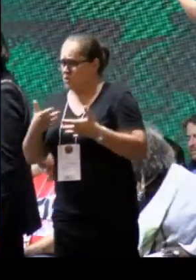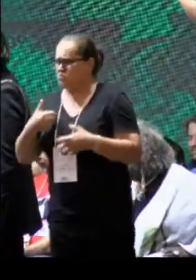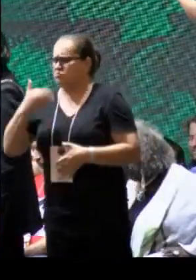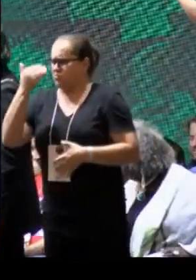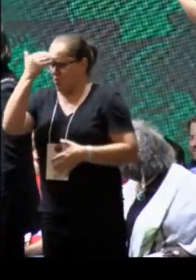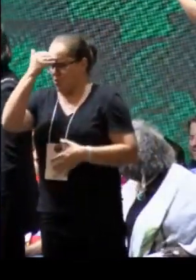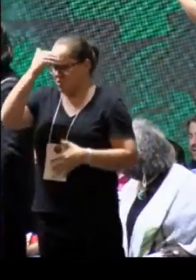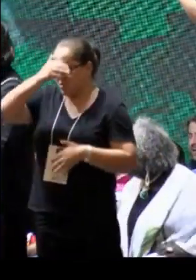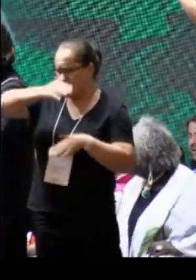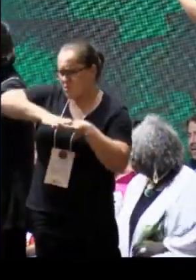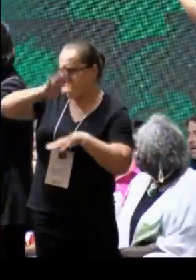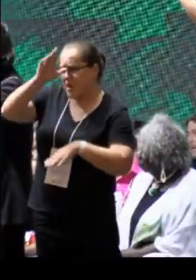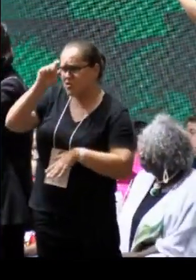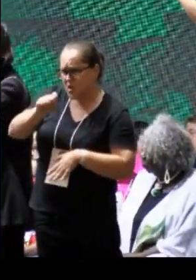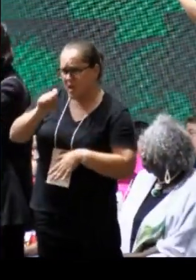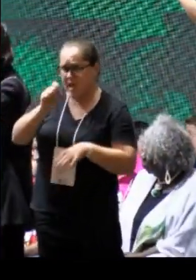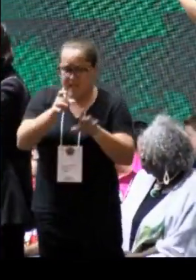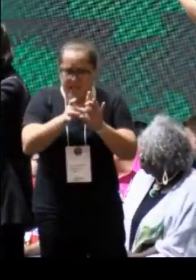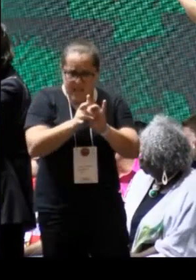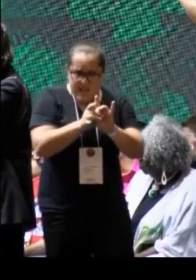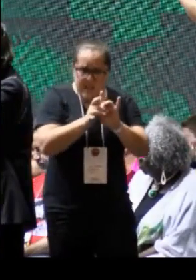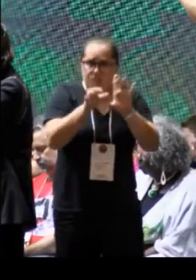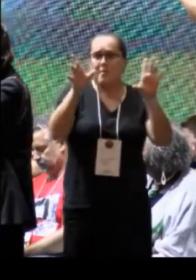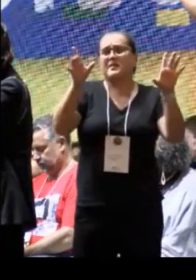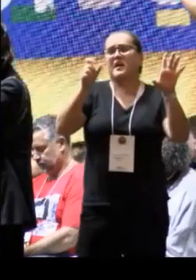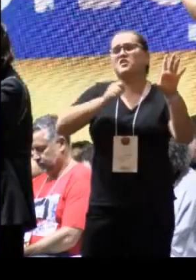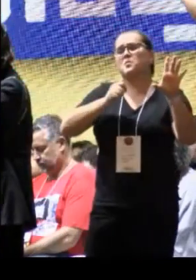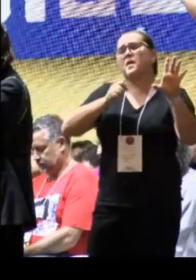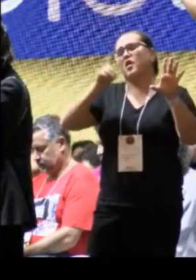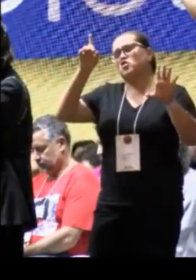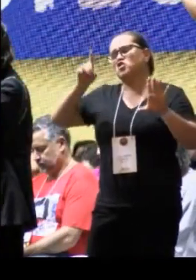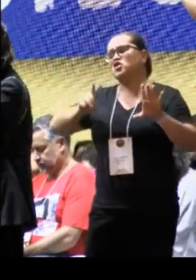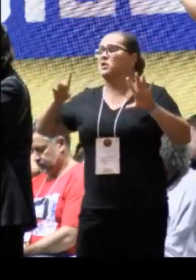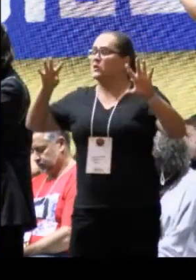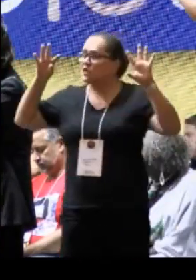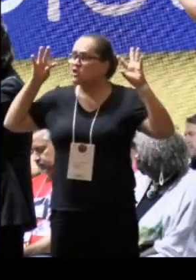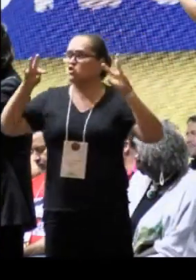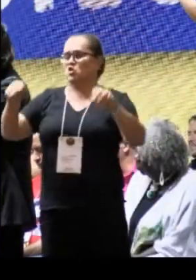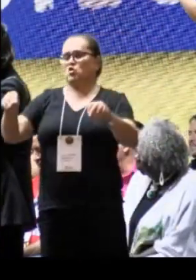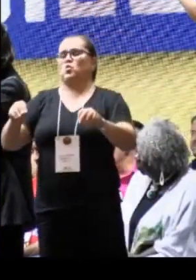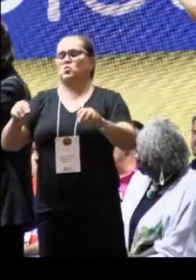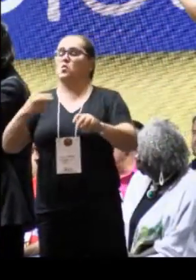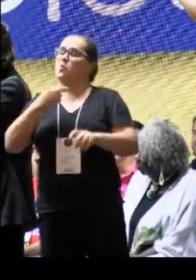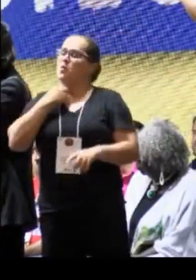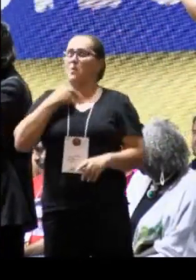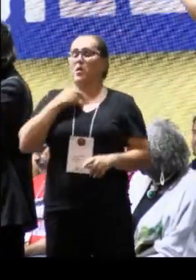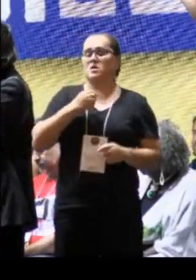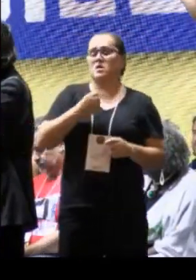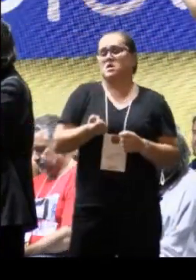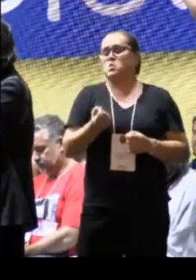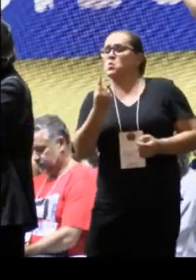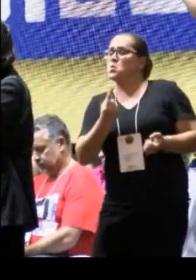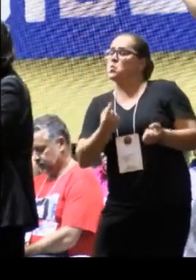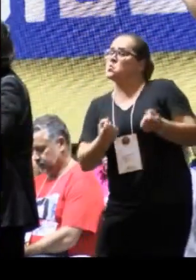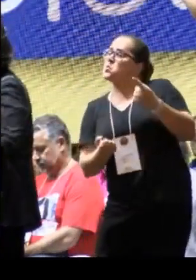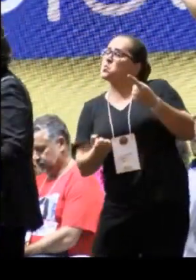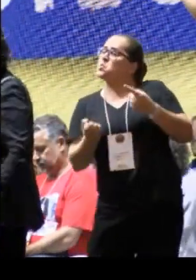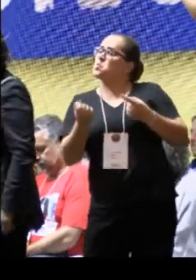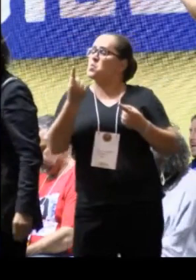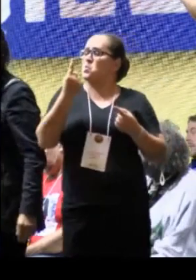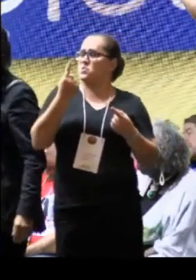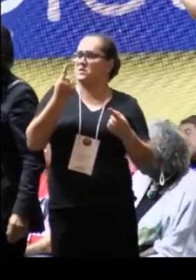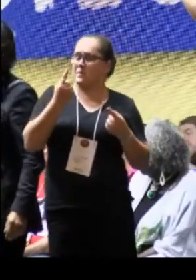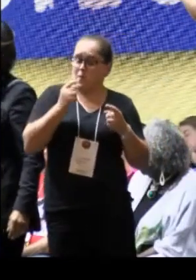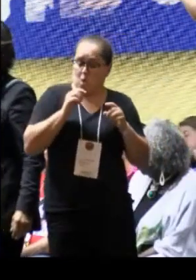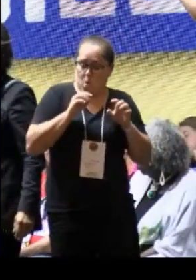que liberdade de imprensa tem de ser um direito de todos e não pode ser privilégio de alguns. Não pode um